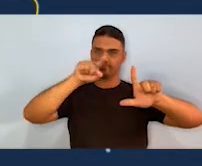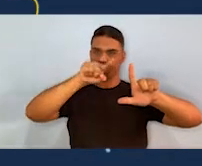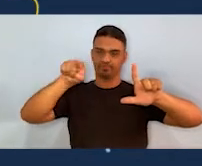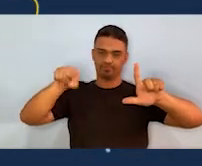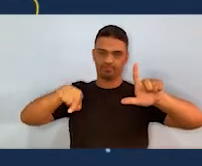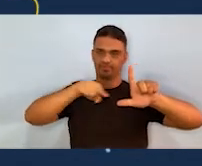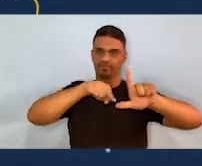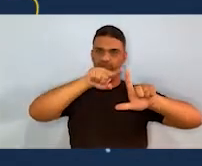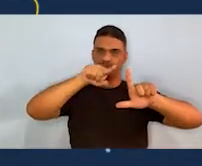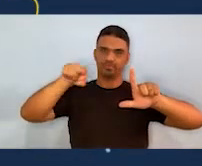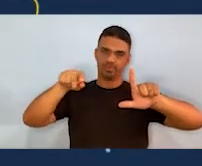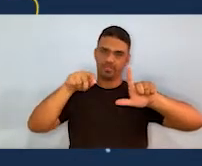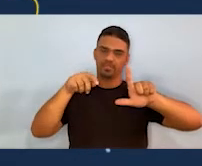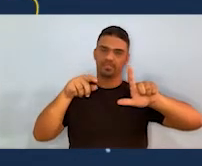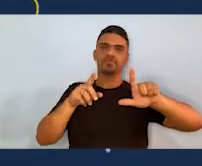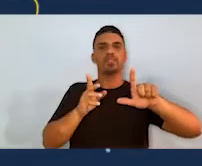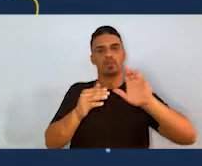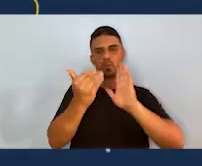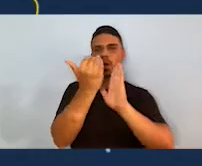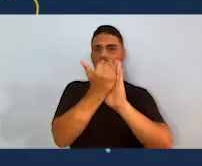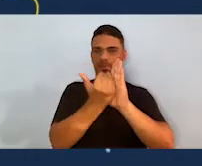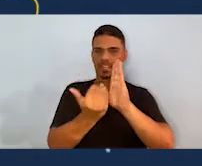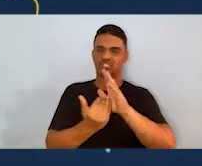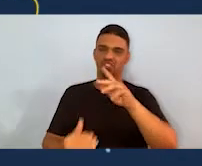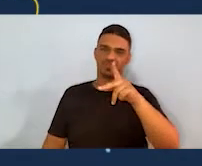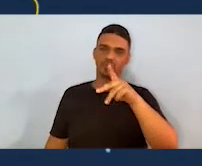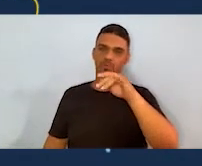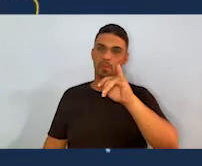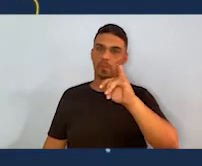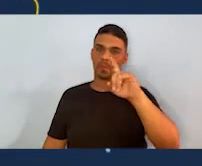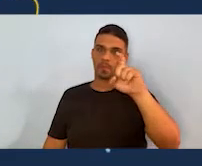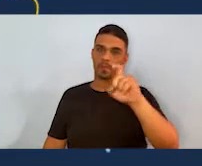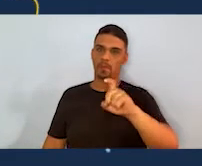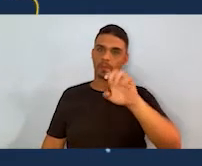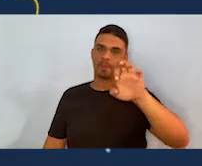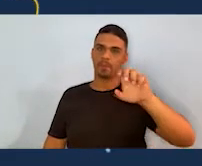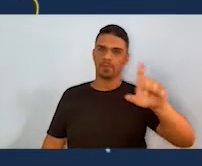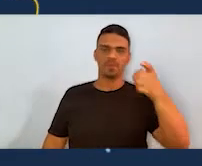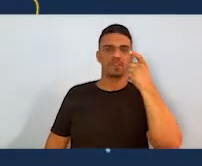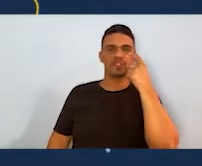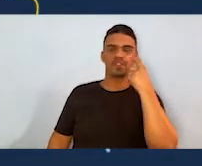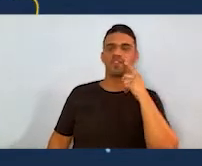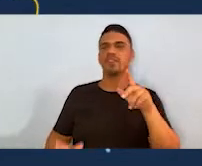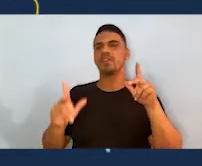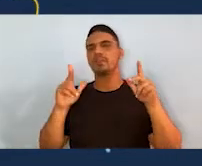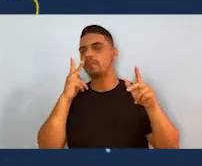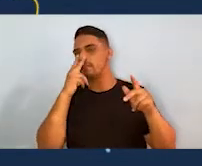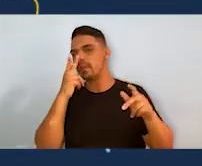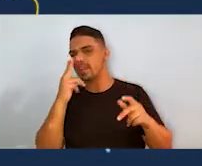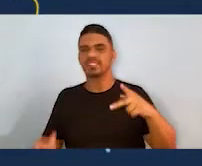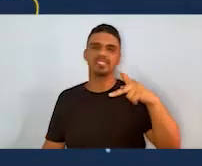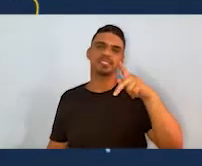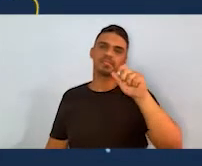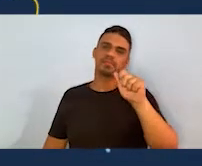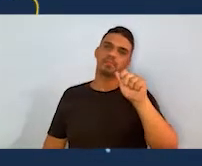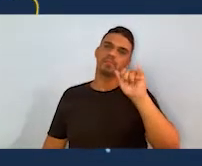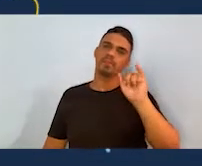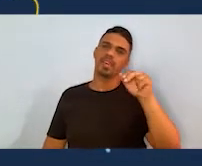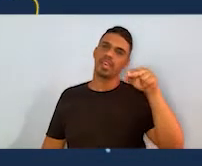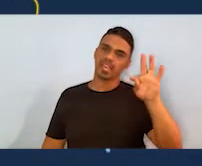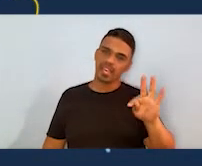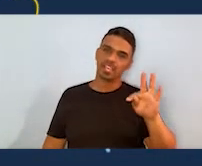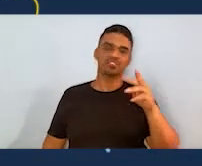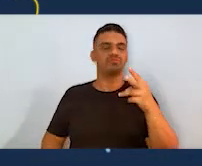aqui dentro do Piskel, que é basicamente, vocês vão ver que é muito parecido com qualquer programa gráfico, tipo Paint,